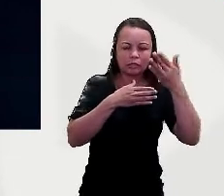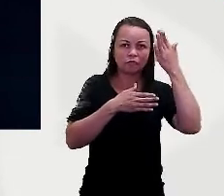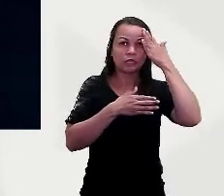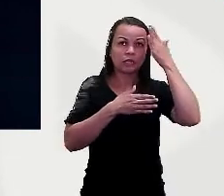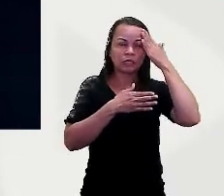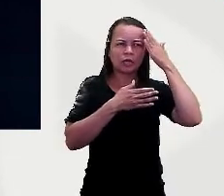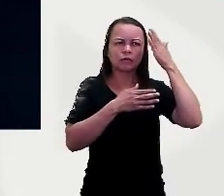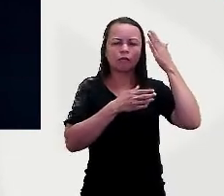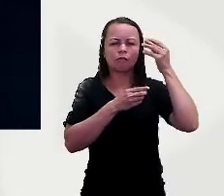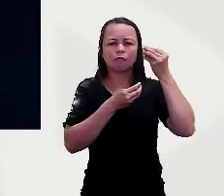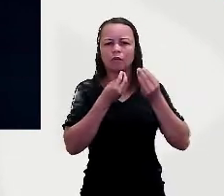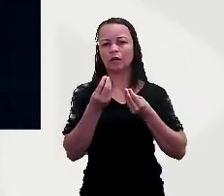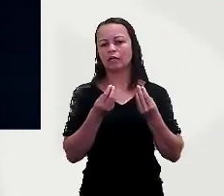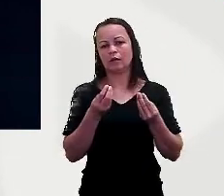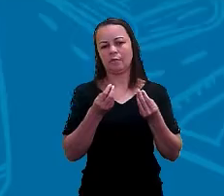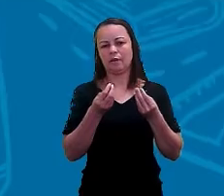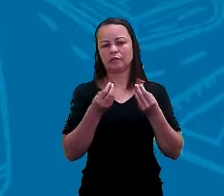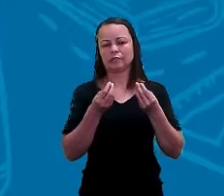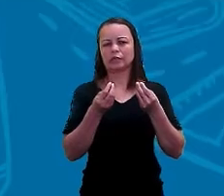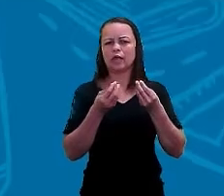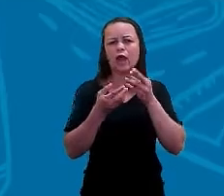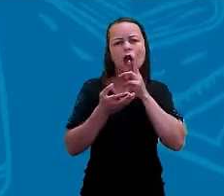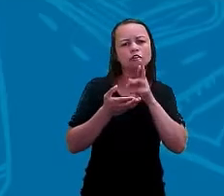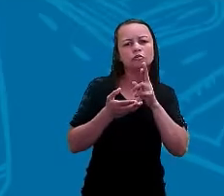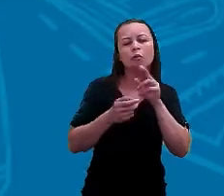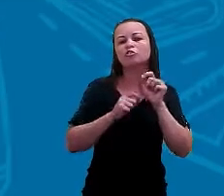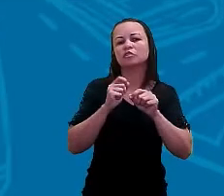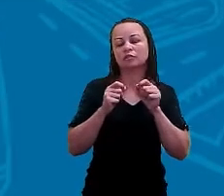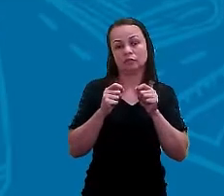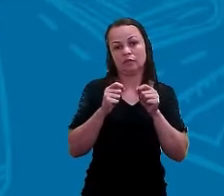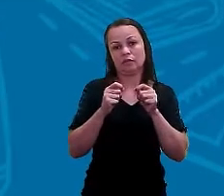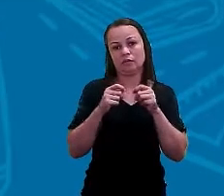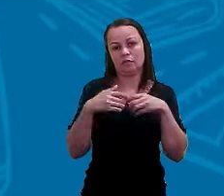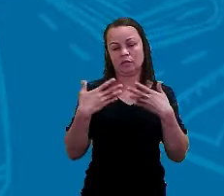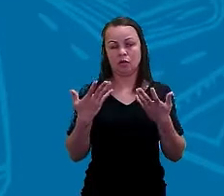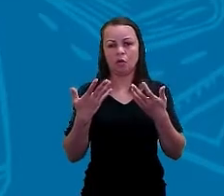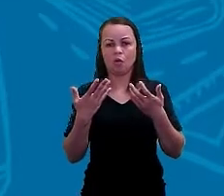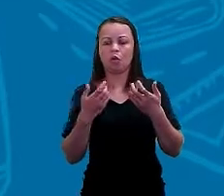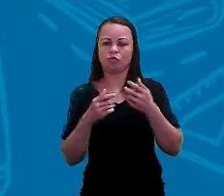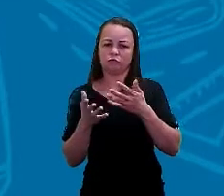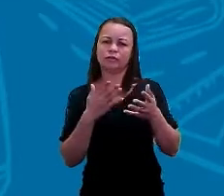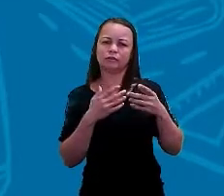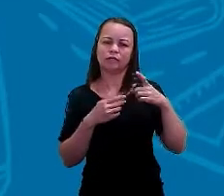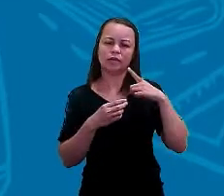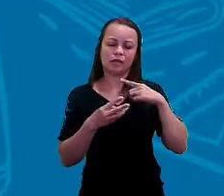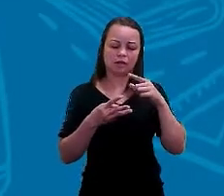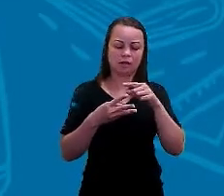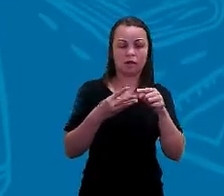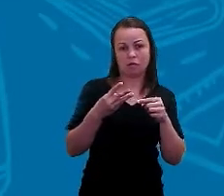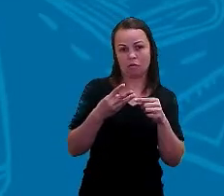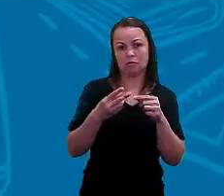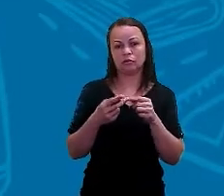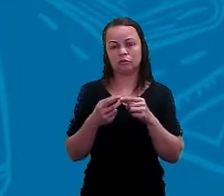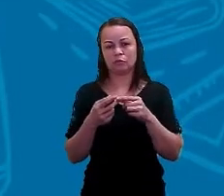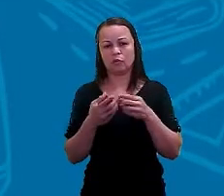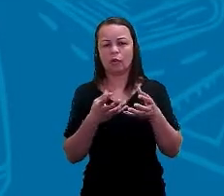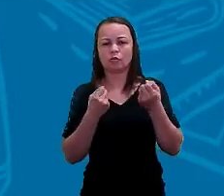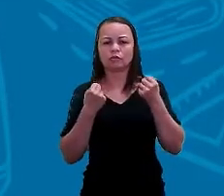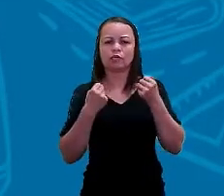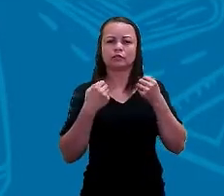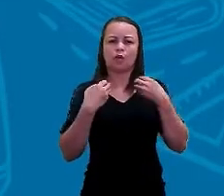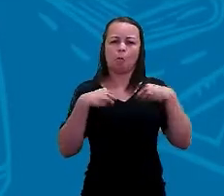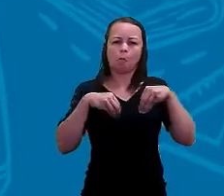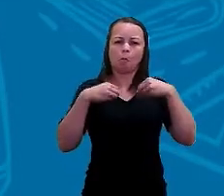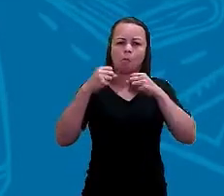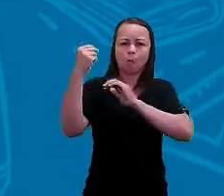ela foi interpretada para se ter uma resposta. A resposta é essa que vai ser ou motor, no caso de forma, por uma contração